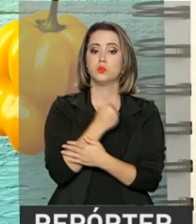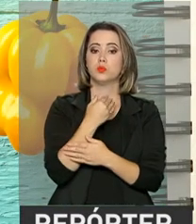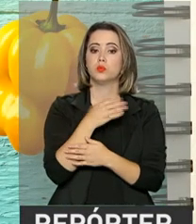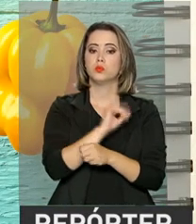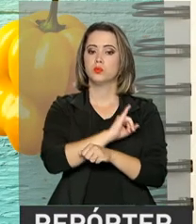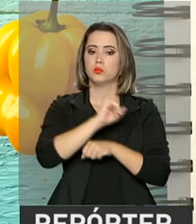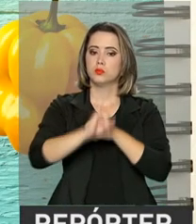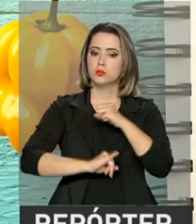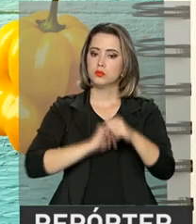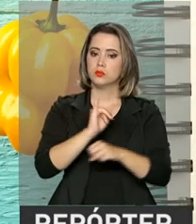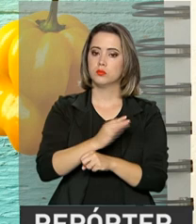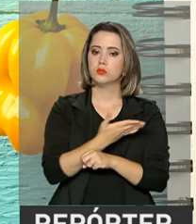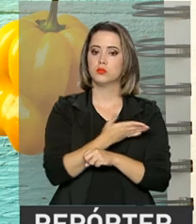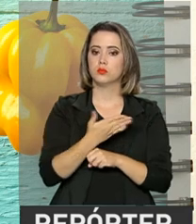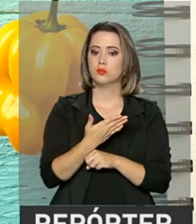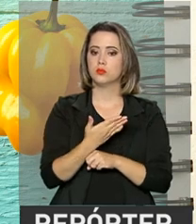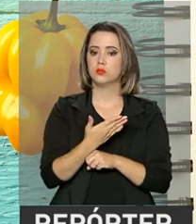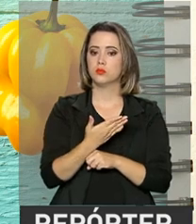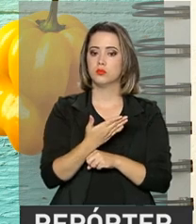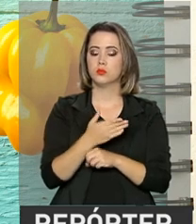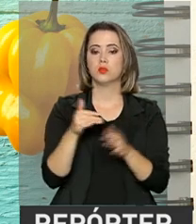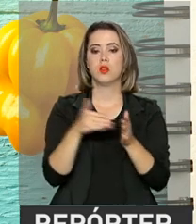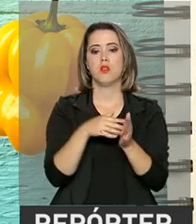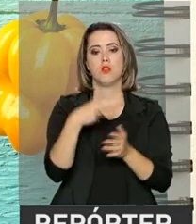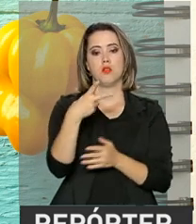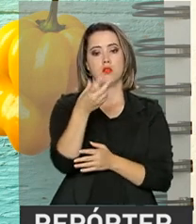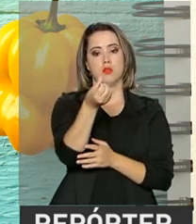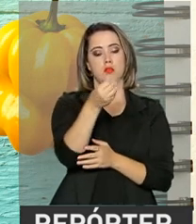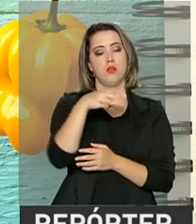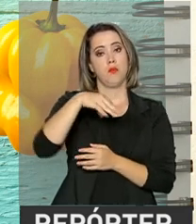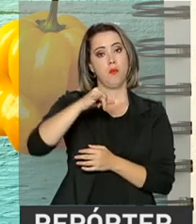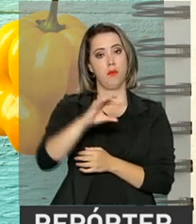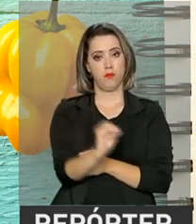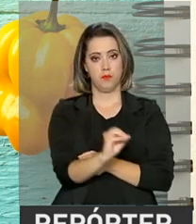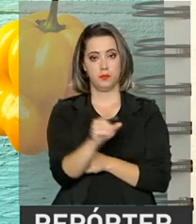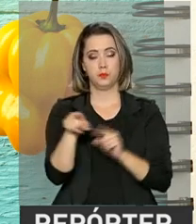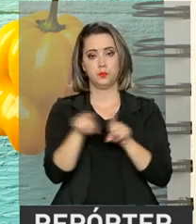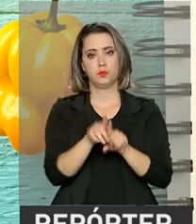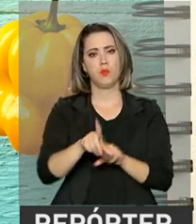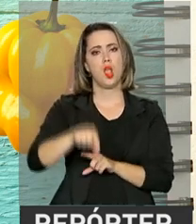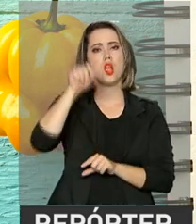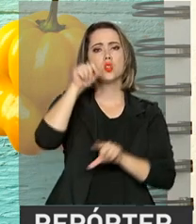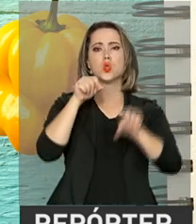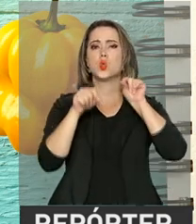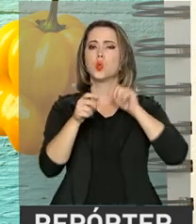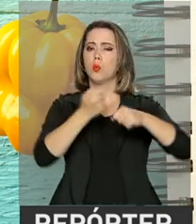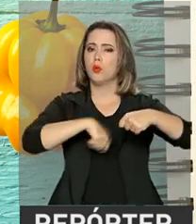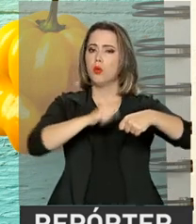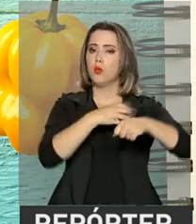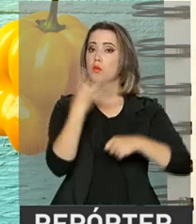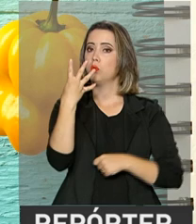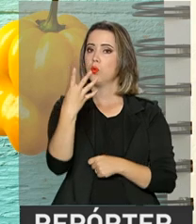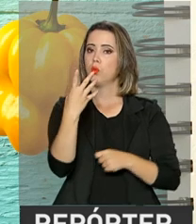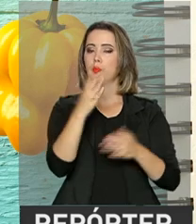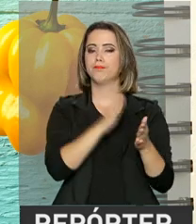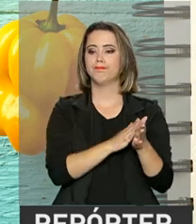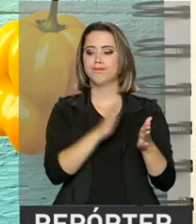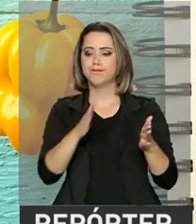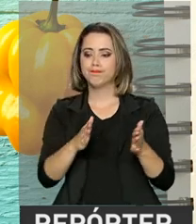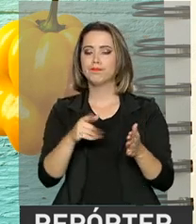do concurso até o dia 26 de maio. A escolha das melhores receitas será feita em 4